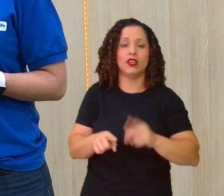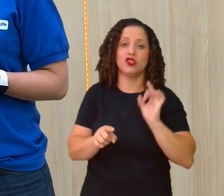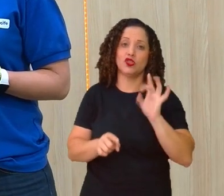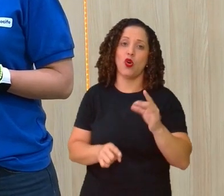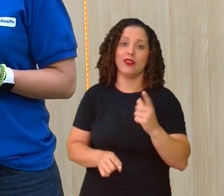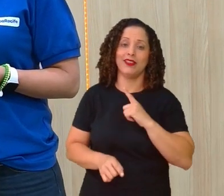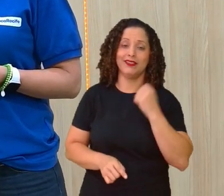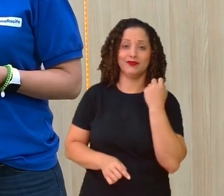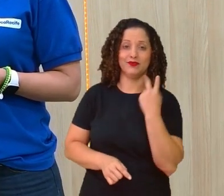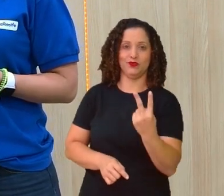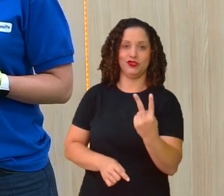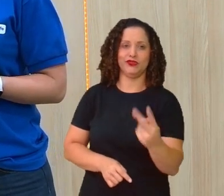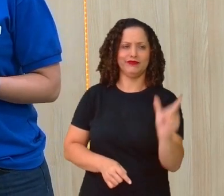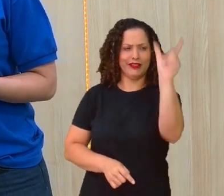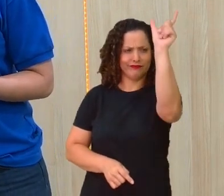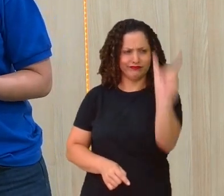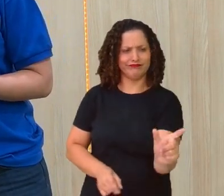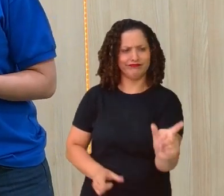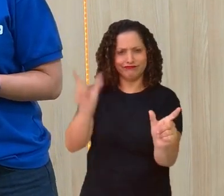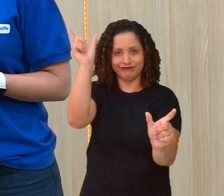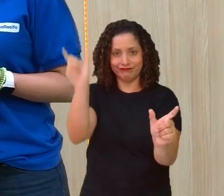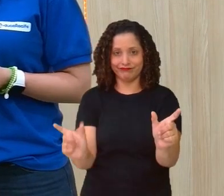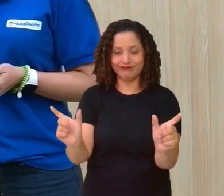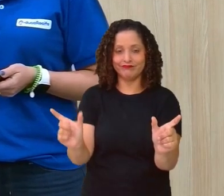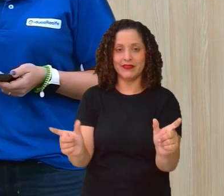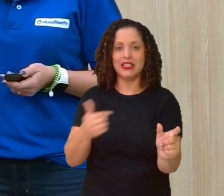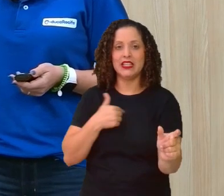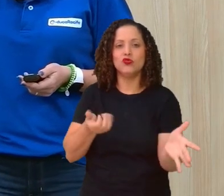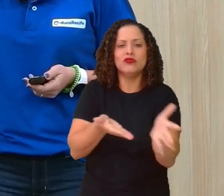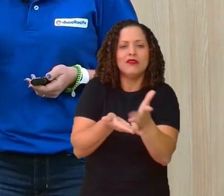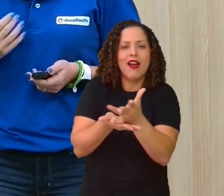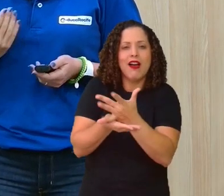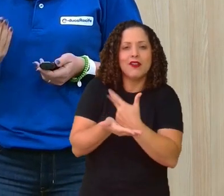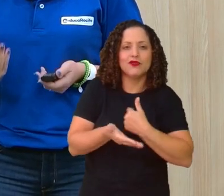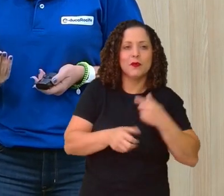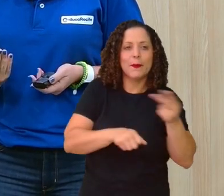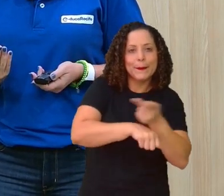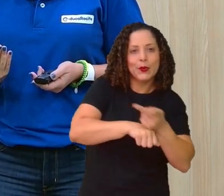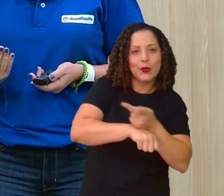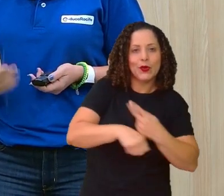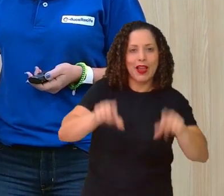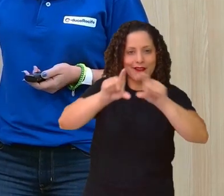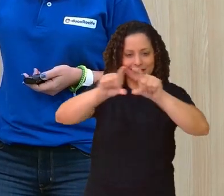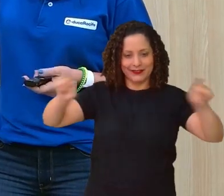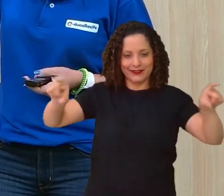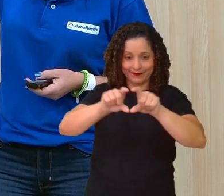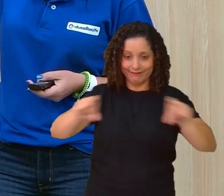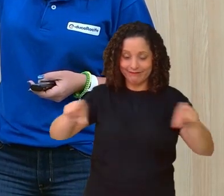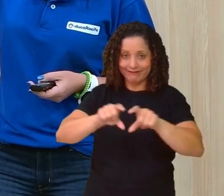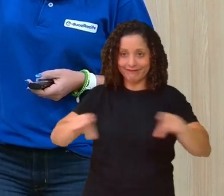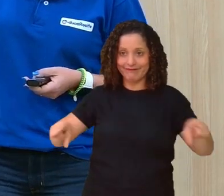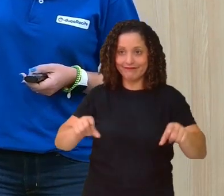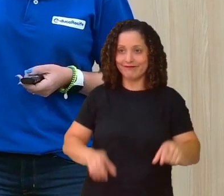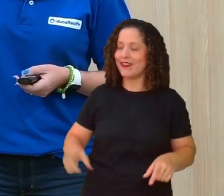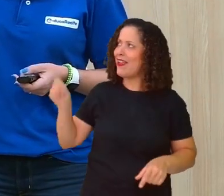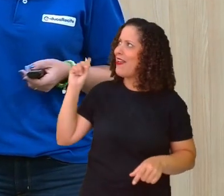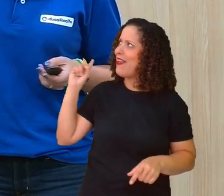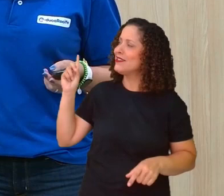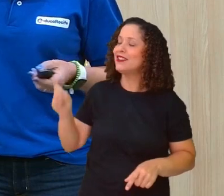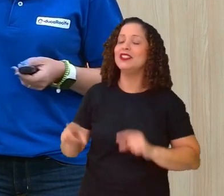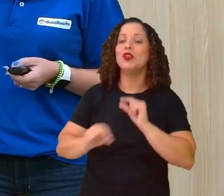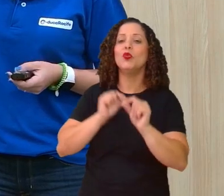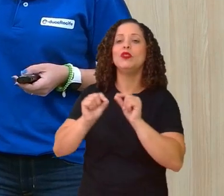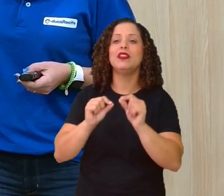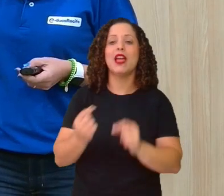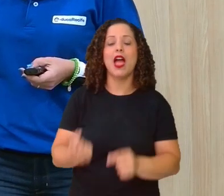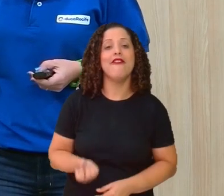2 colunas. E a informação que eu buscar vai ser sempre na horizontal. Essa tabela está falando do tempo de